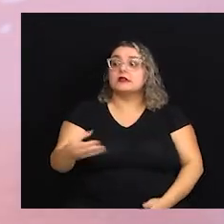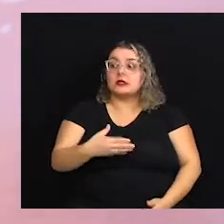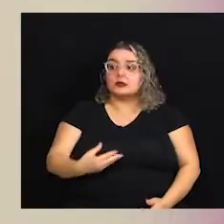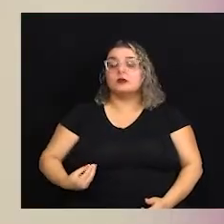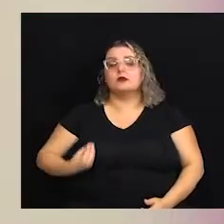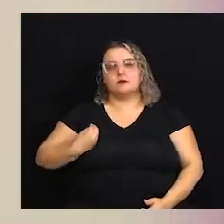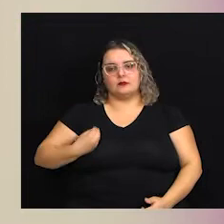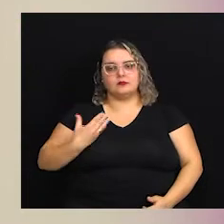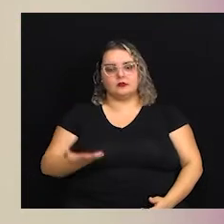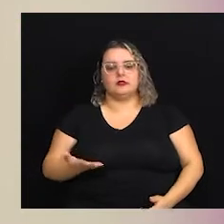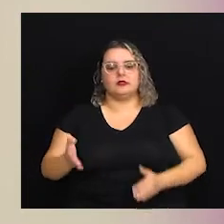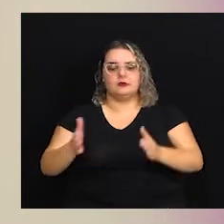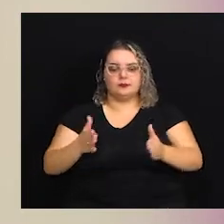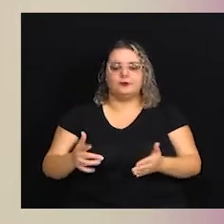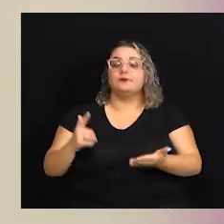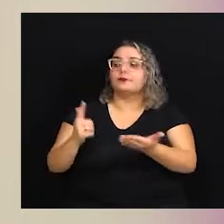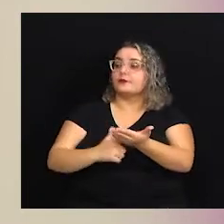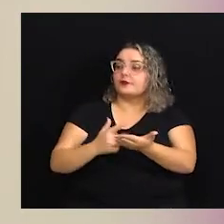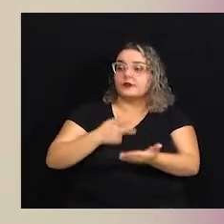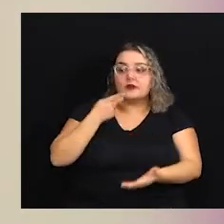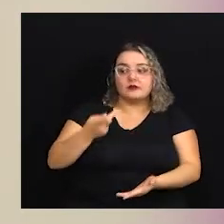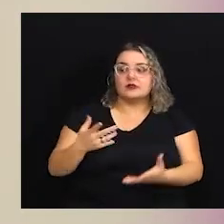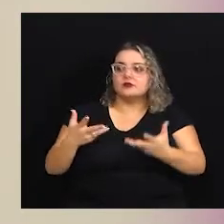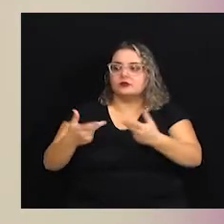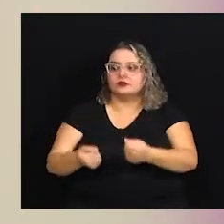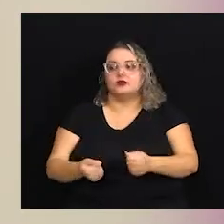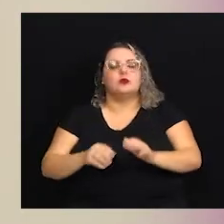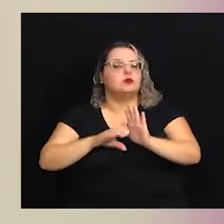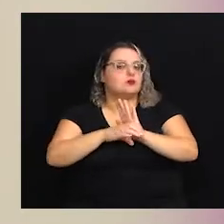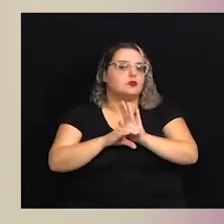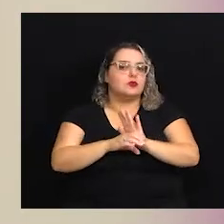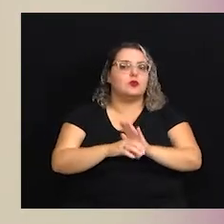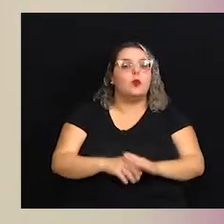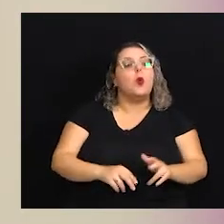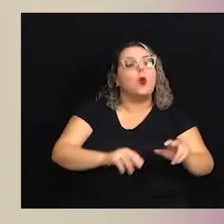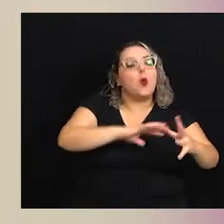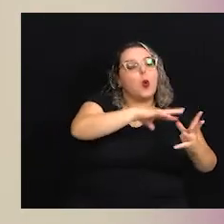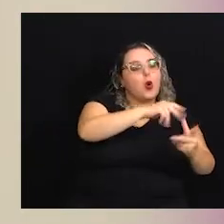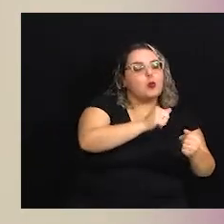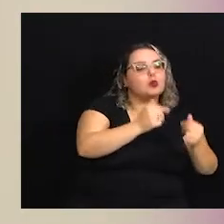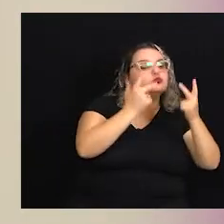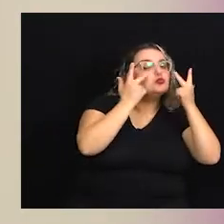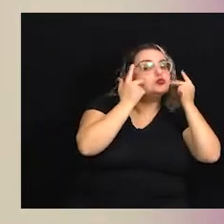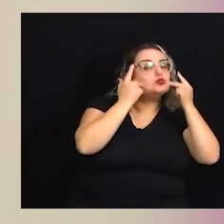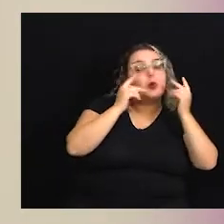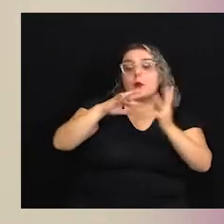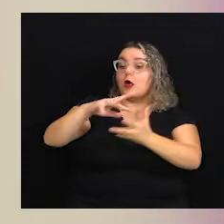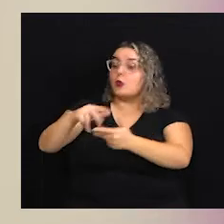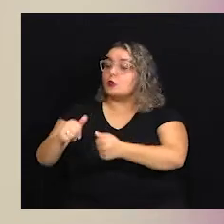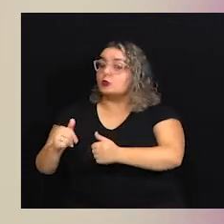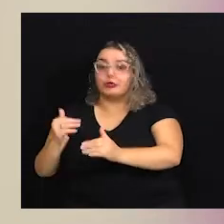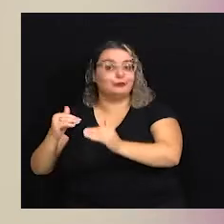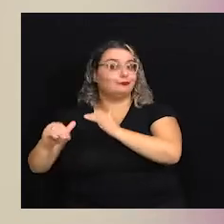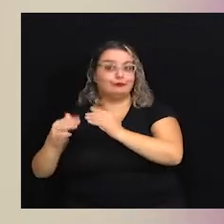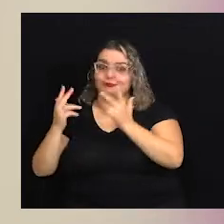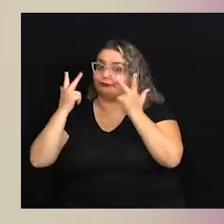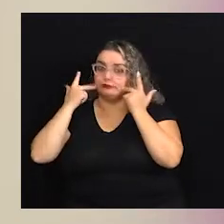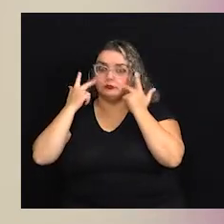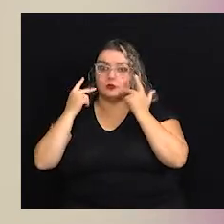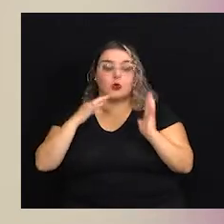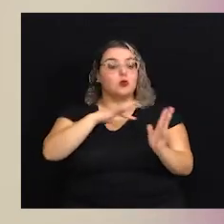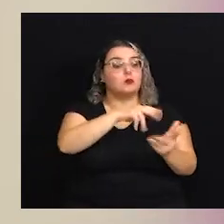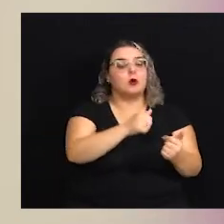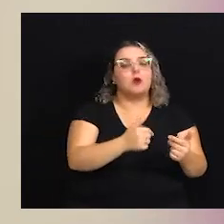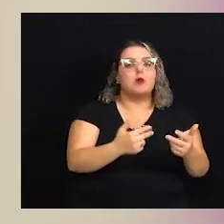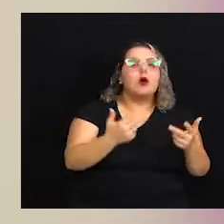vida? Não, o lindo disso tudo, Vivi, eu vou te falar que eu levo um conceito, o mundo anormal e o mundo normal. O que é o anormal? É